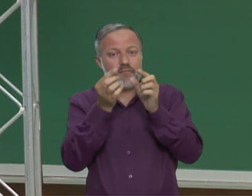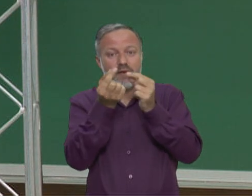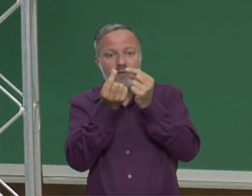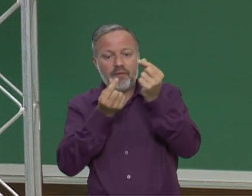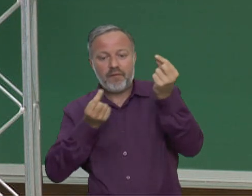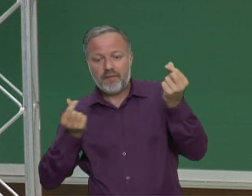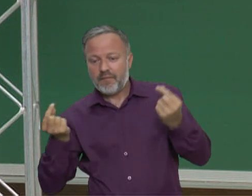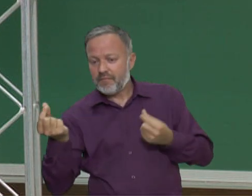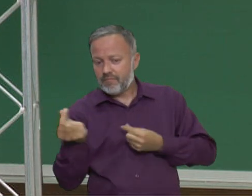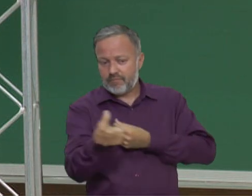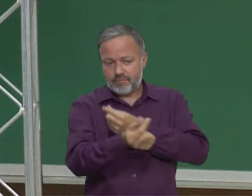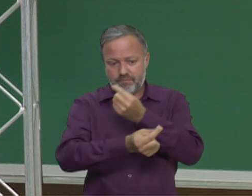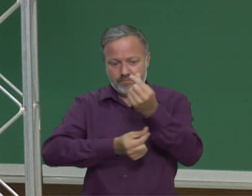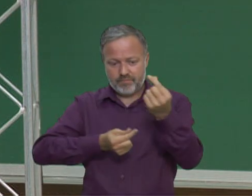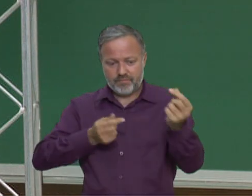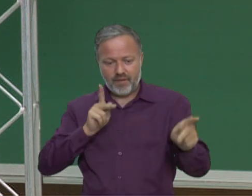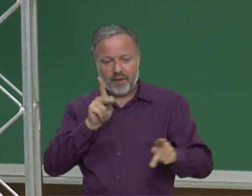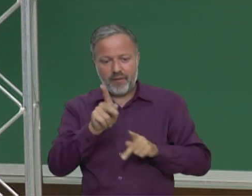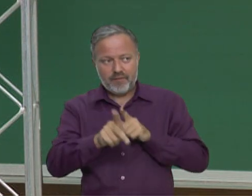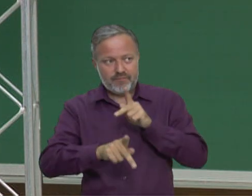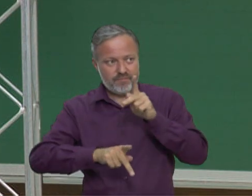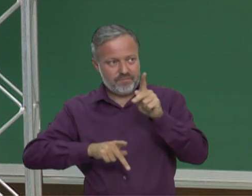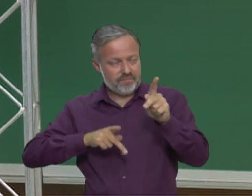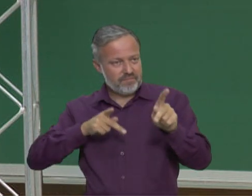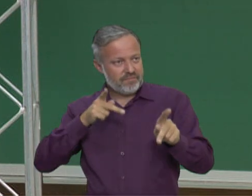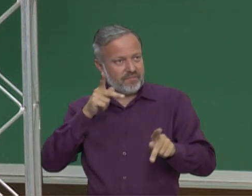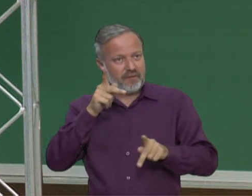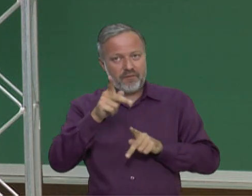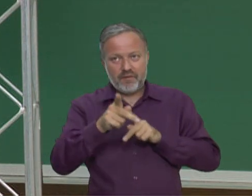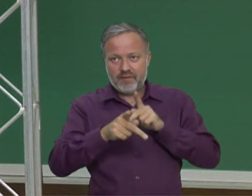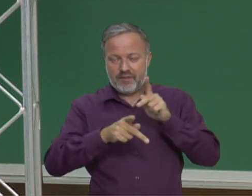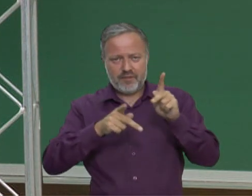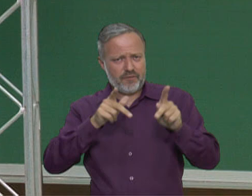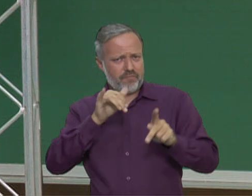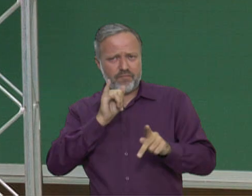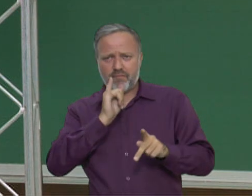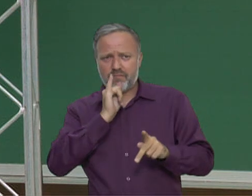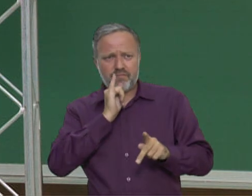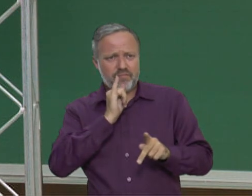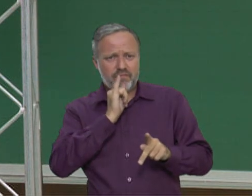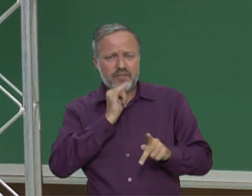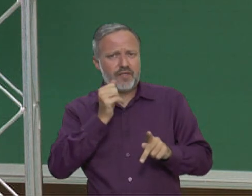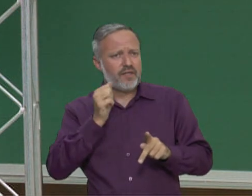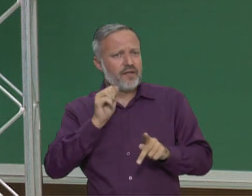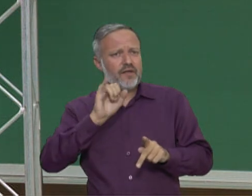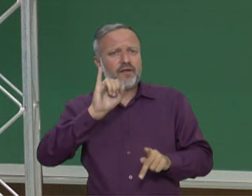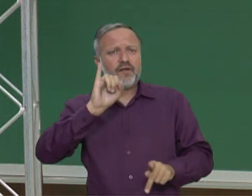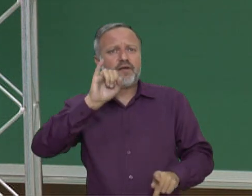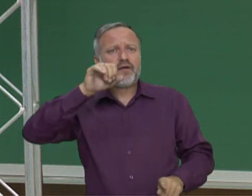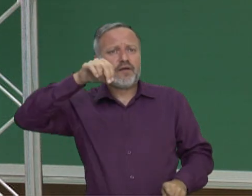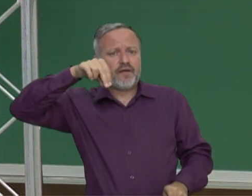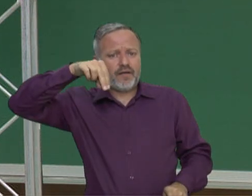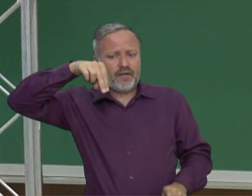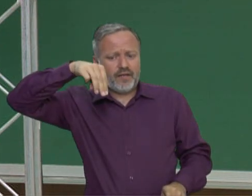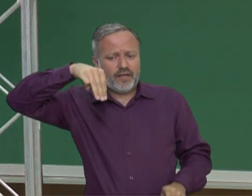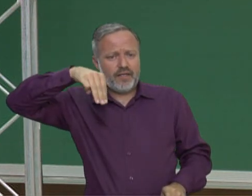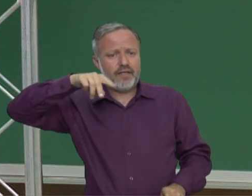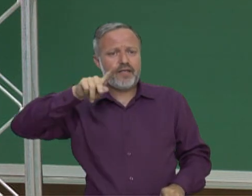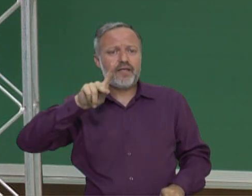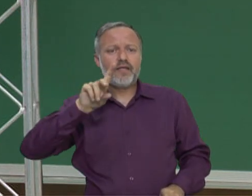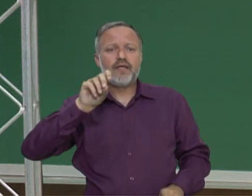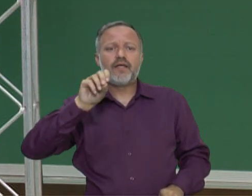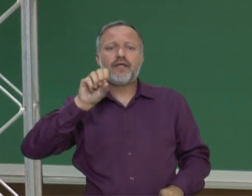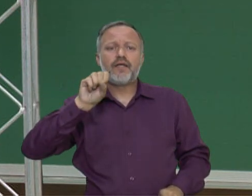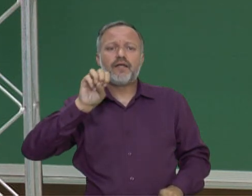dessas pessoas também, com relação a taxas de alfândega, de tarifas, tá? Impostos. Então tem todo o motivo pelo